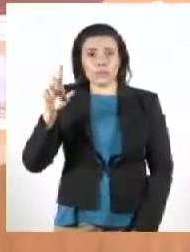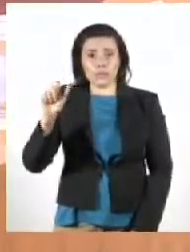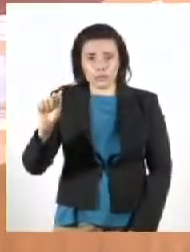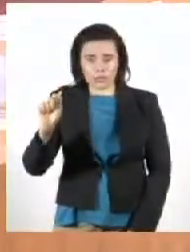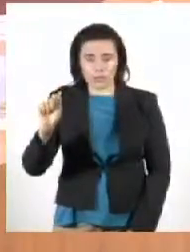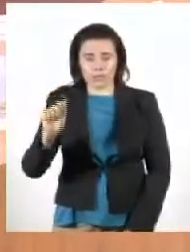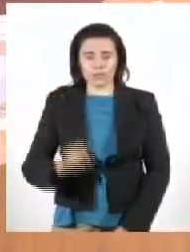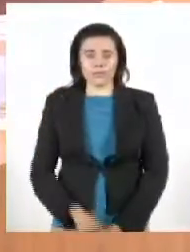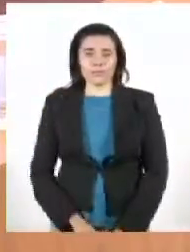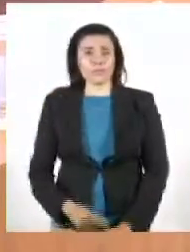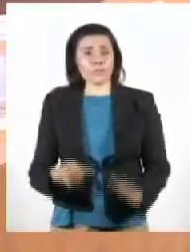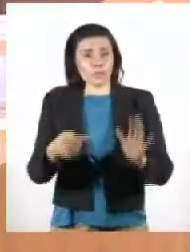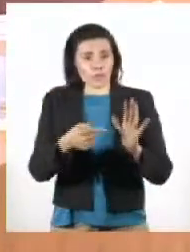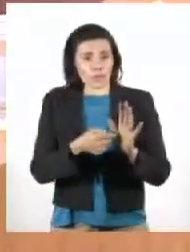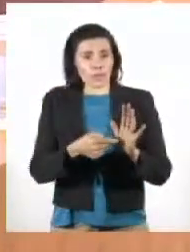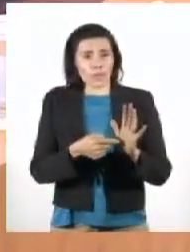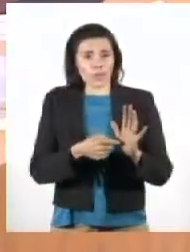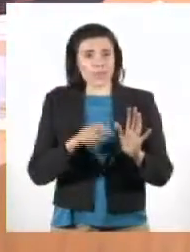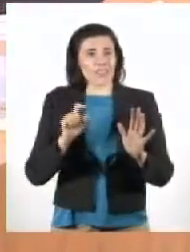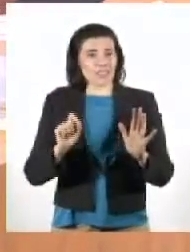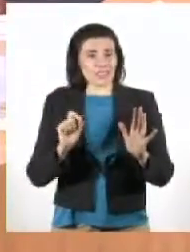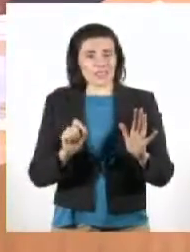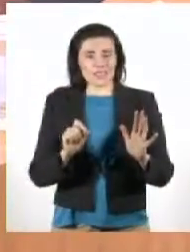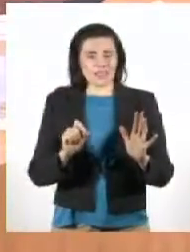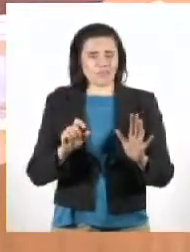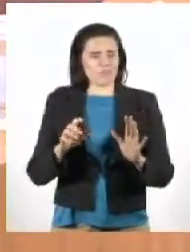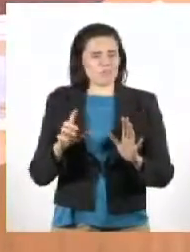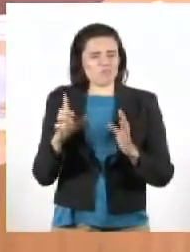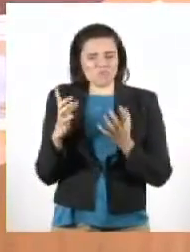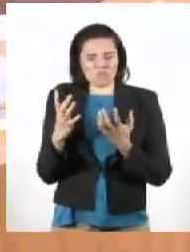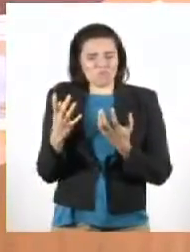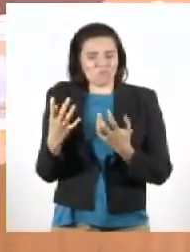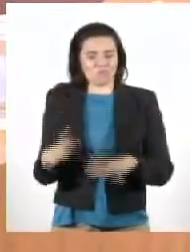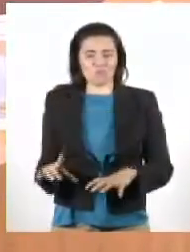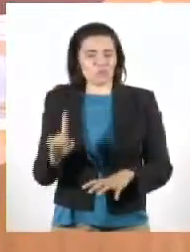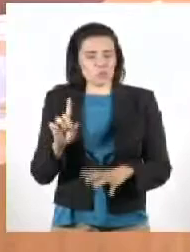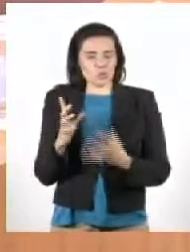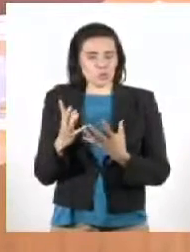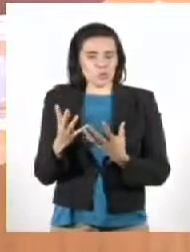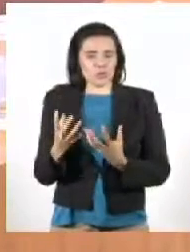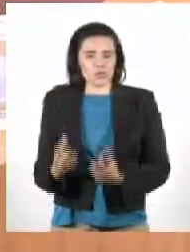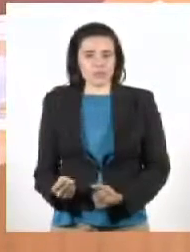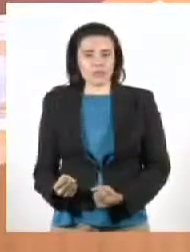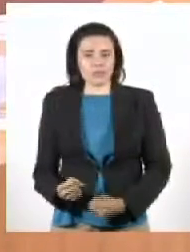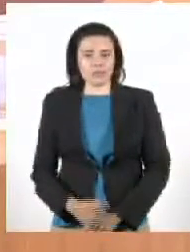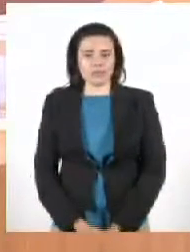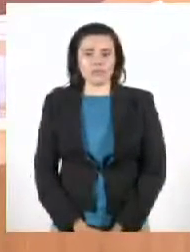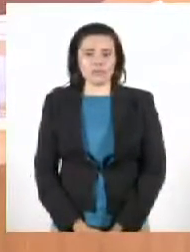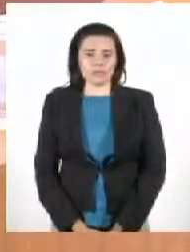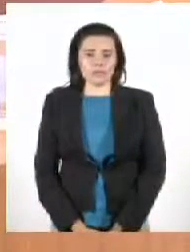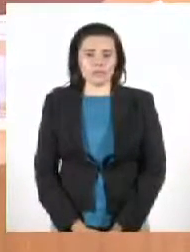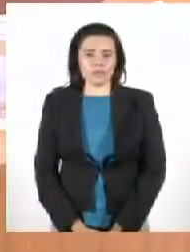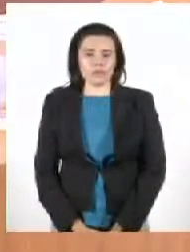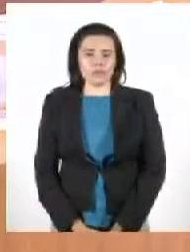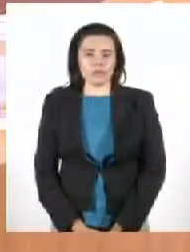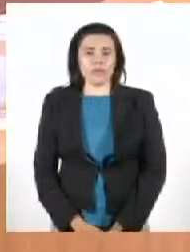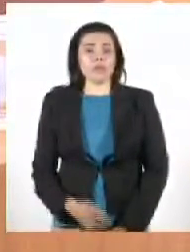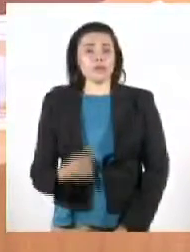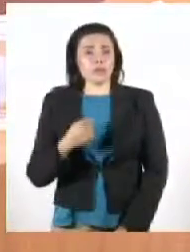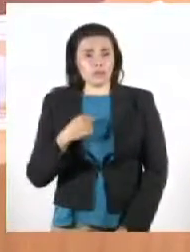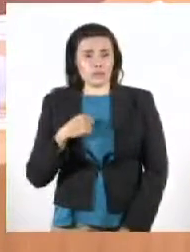repudiando e, ao mesmo tempo, nos solidarizando com o padre e com a Igreja Católica.